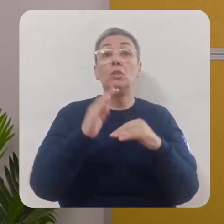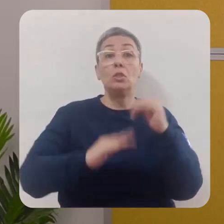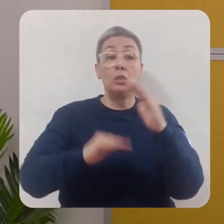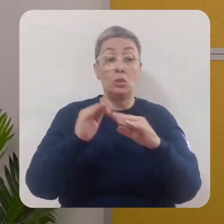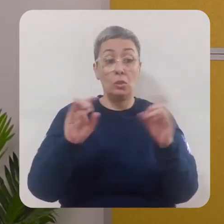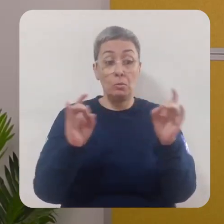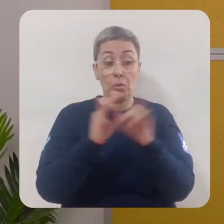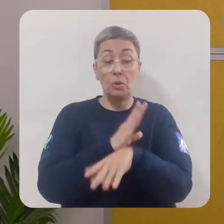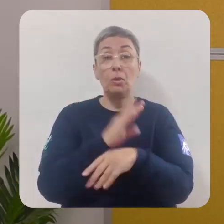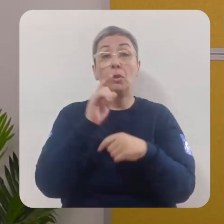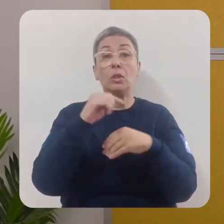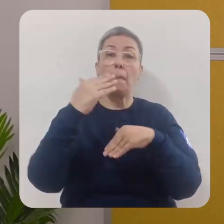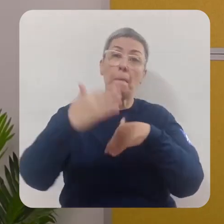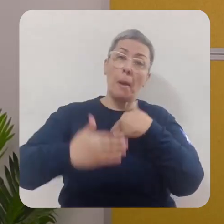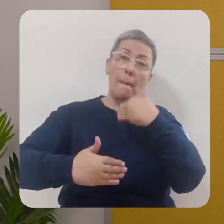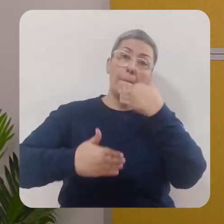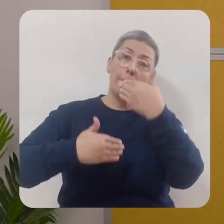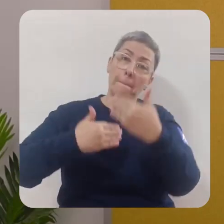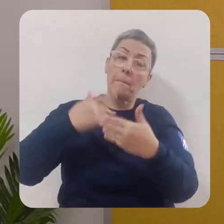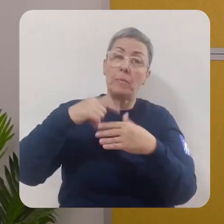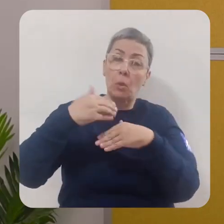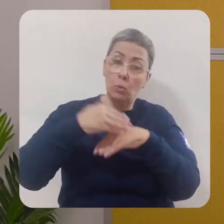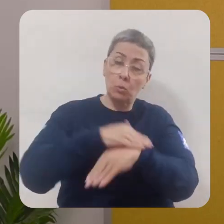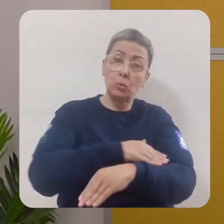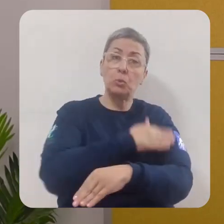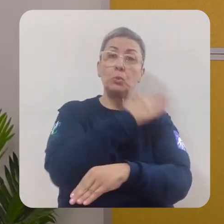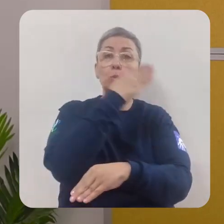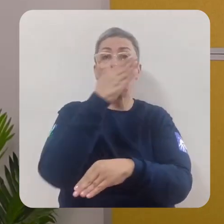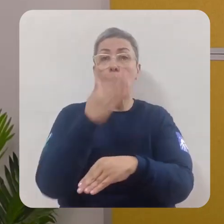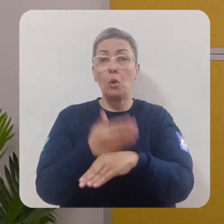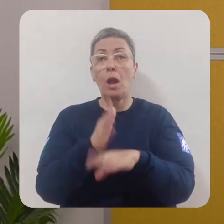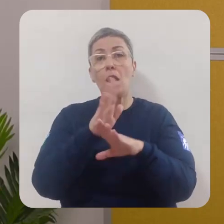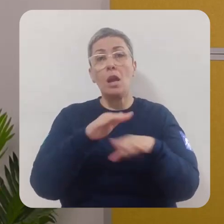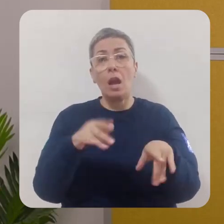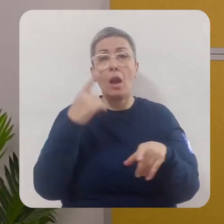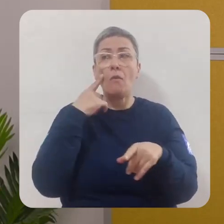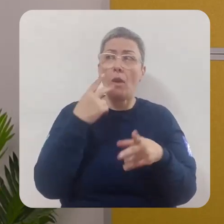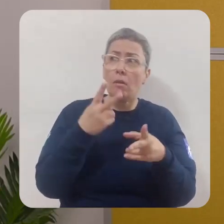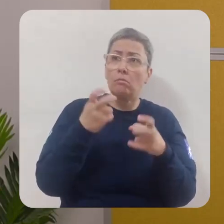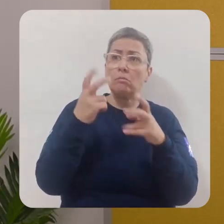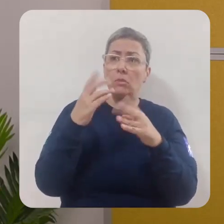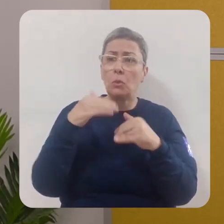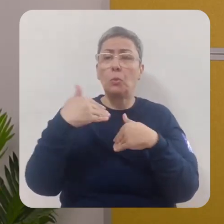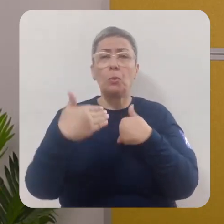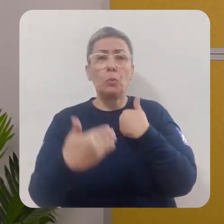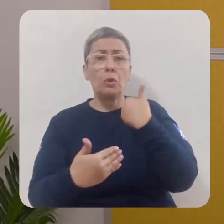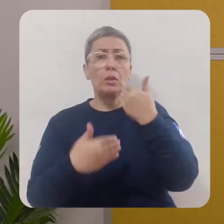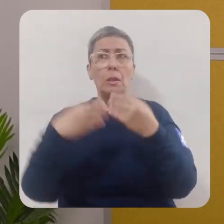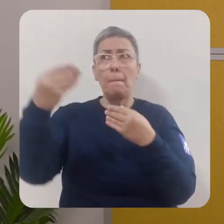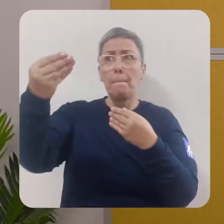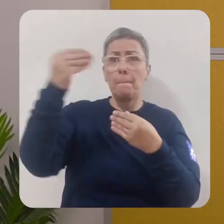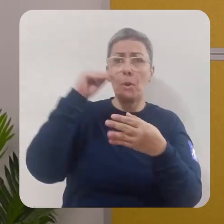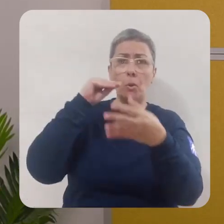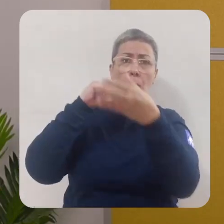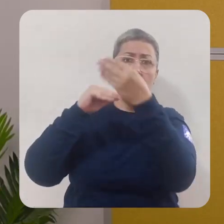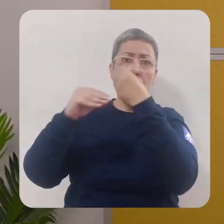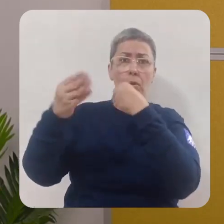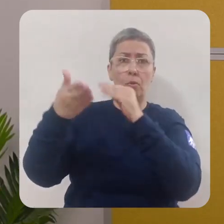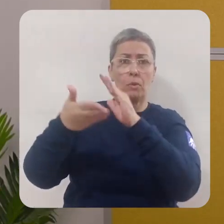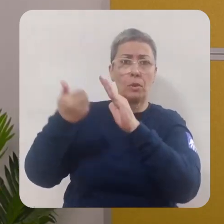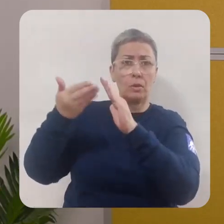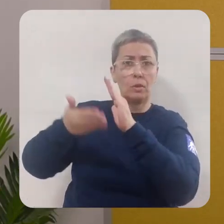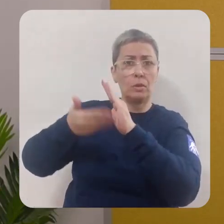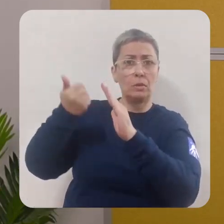fizemos. E aí, ao longo do dia, essa criança vai vendo, né, à medida que eu vou